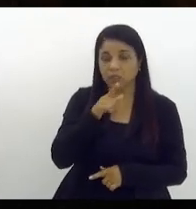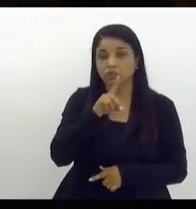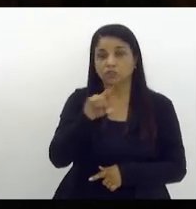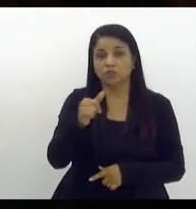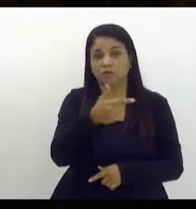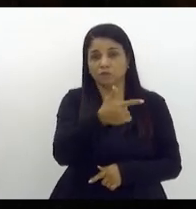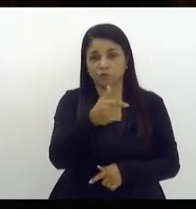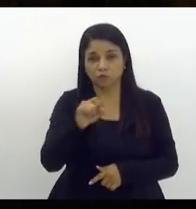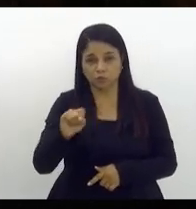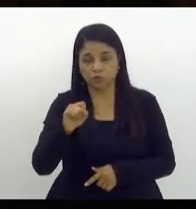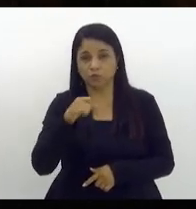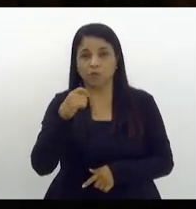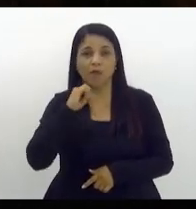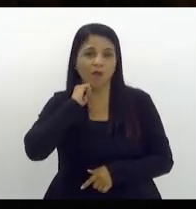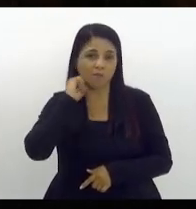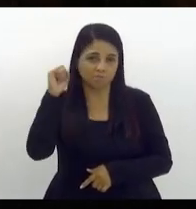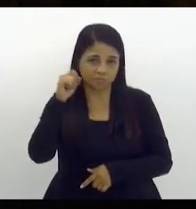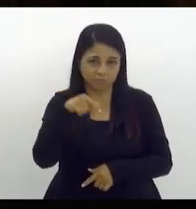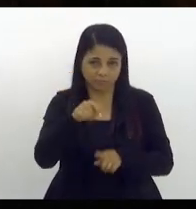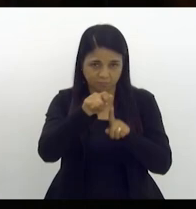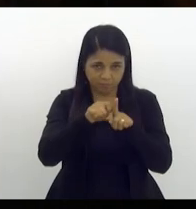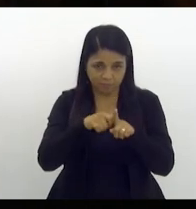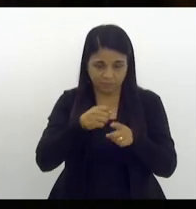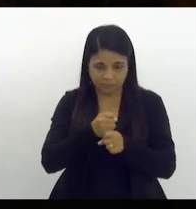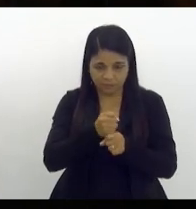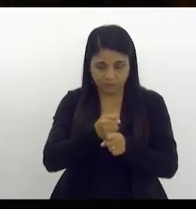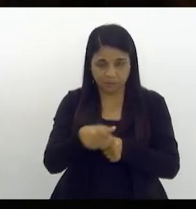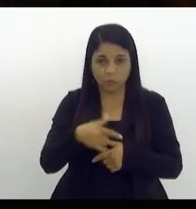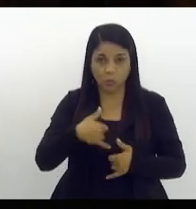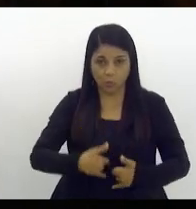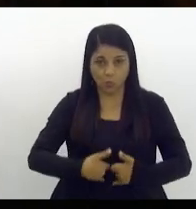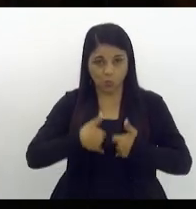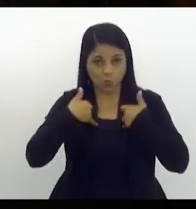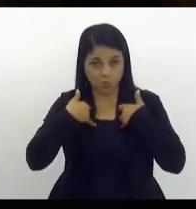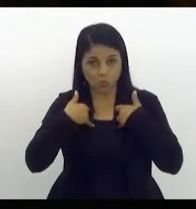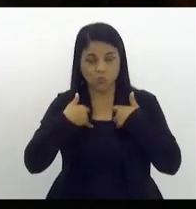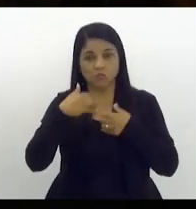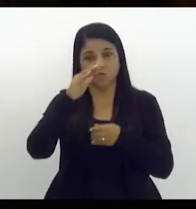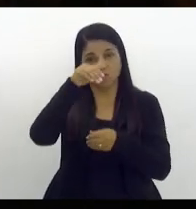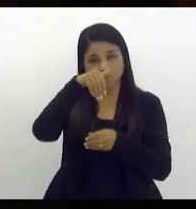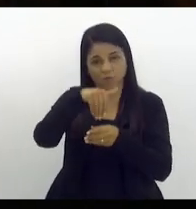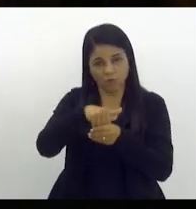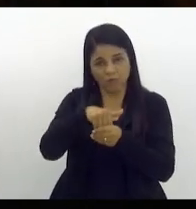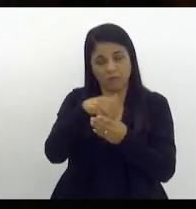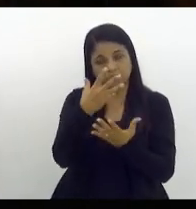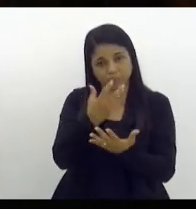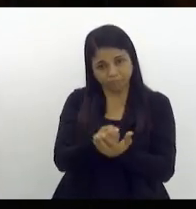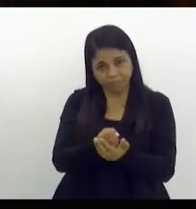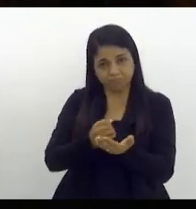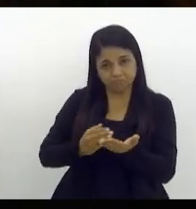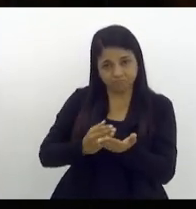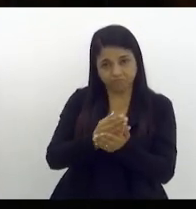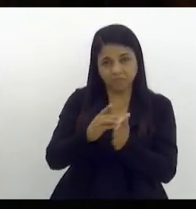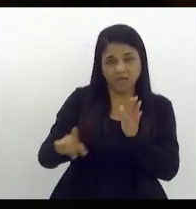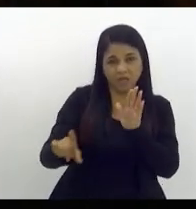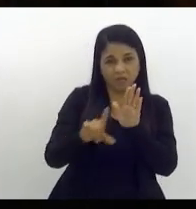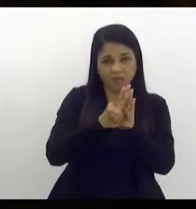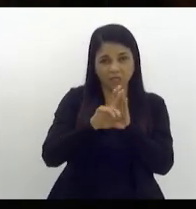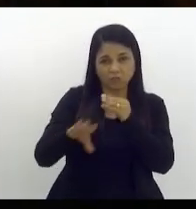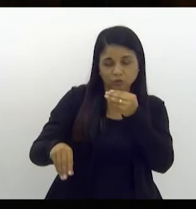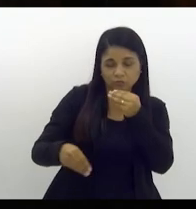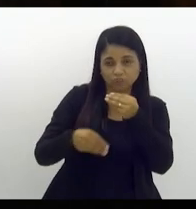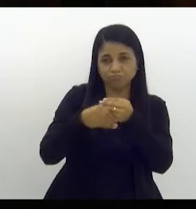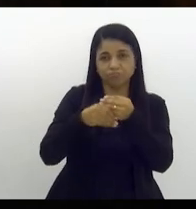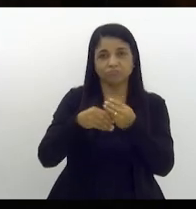abril desse ano, eu tive o orgulho de poder votar, aprovar junto da lei do deputado Átila